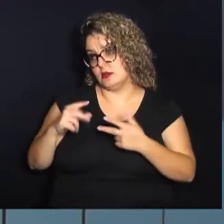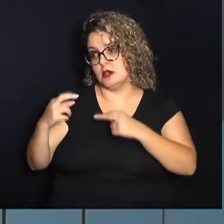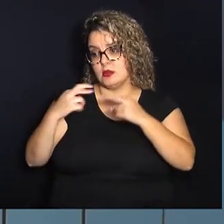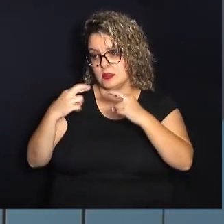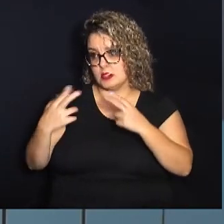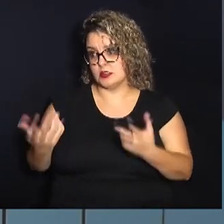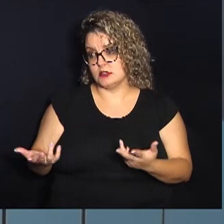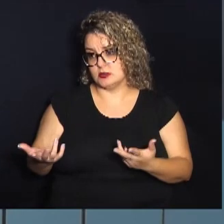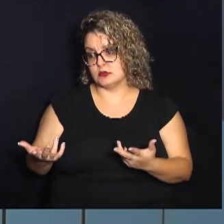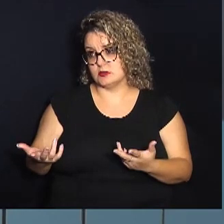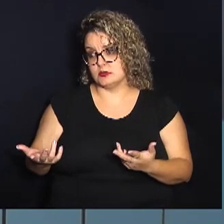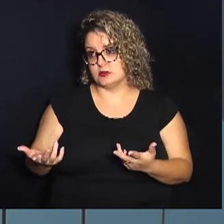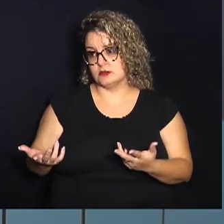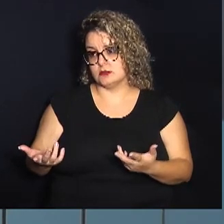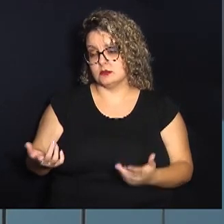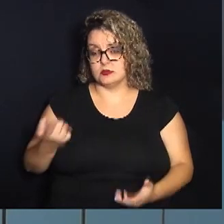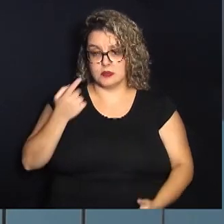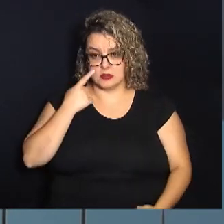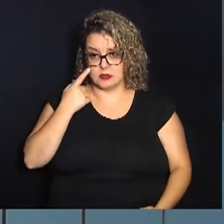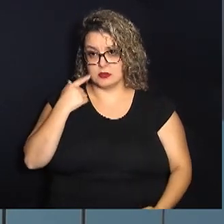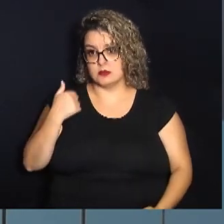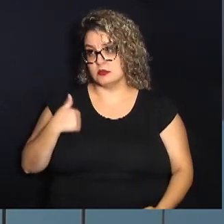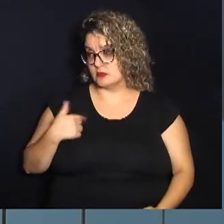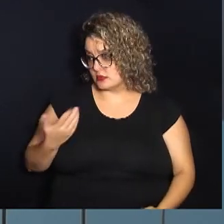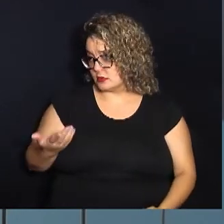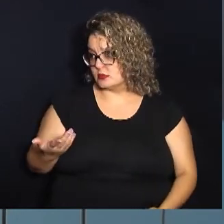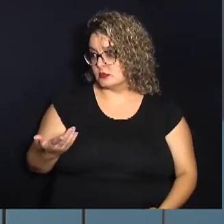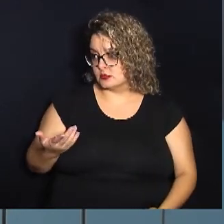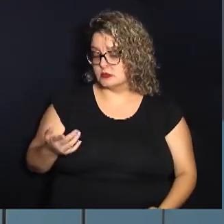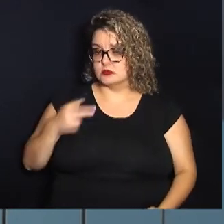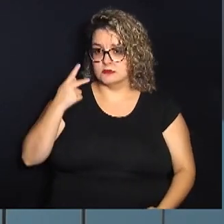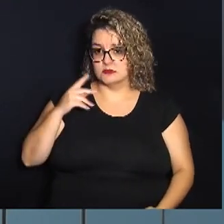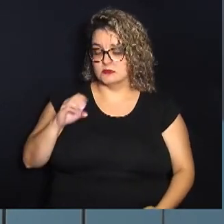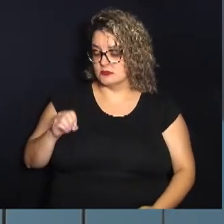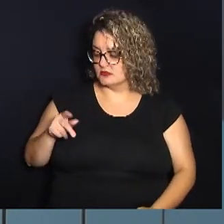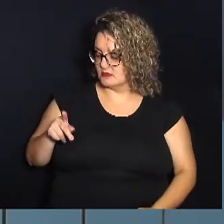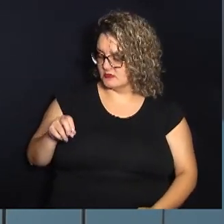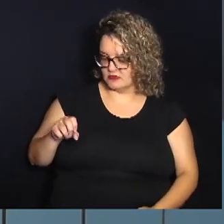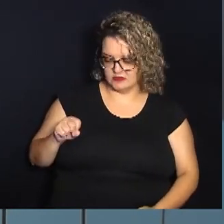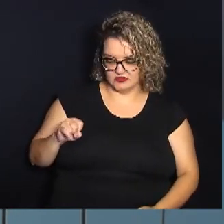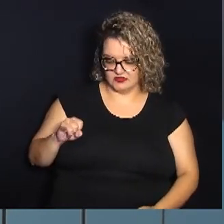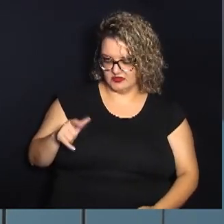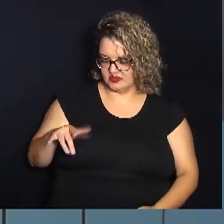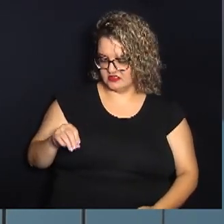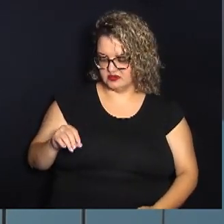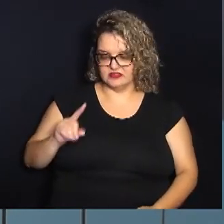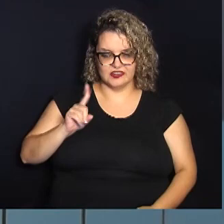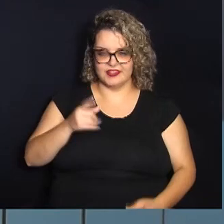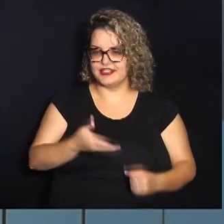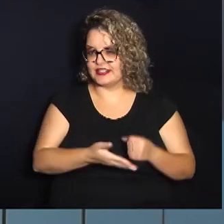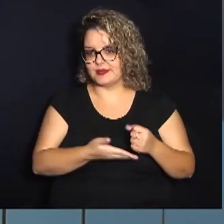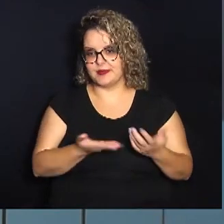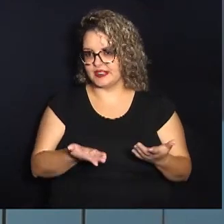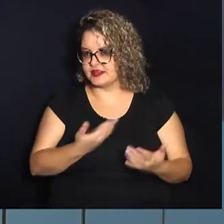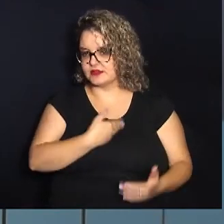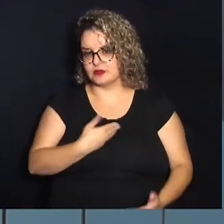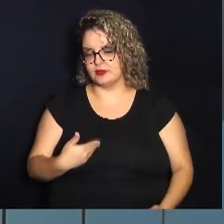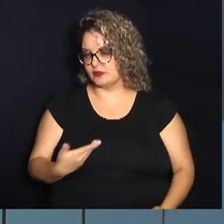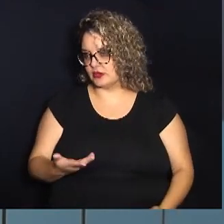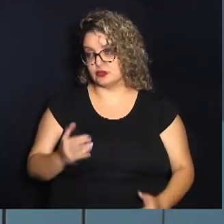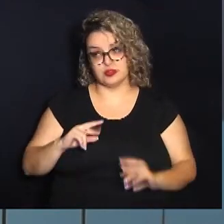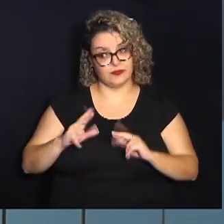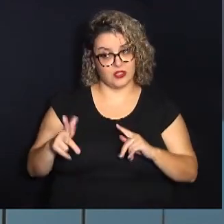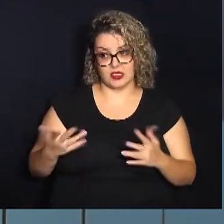fiscalização. Veja, eu sou uma vereadora de oposição, não sou da situação. Agora, quando a